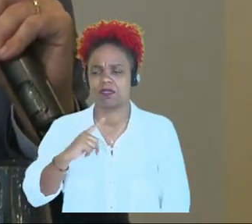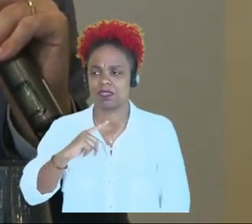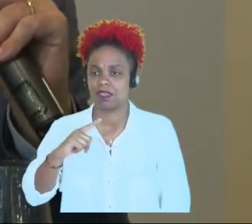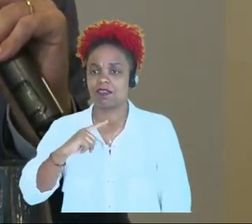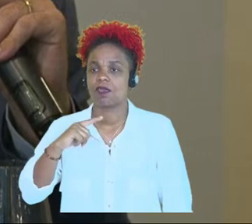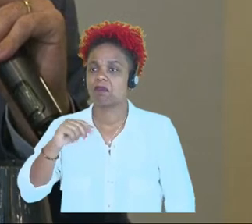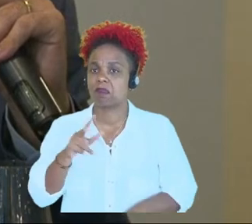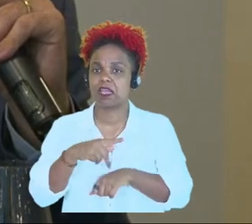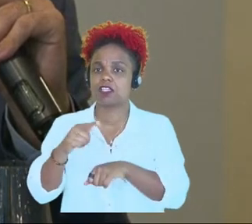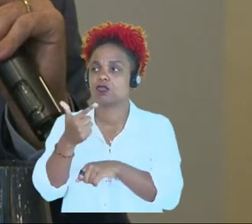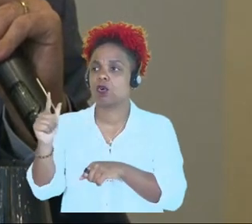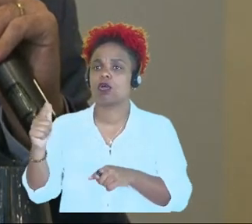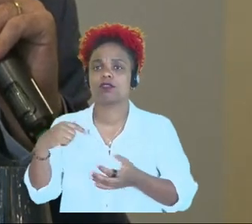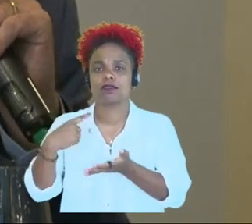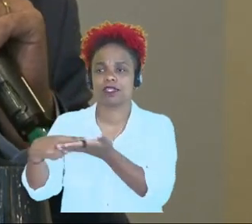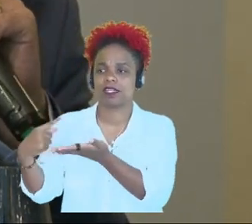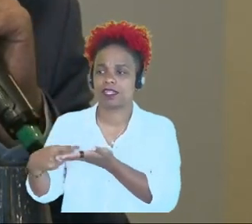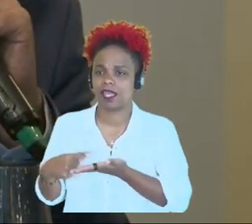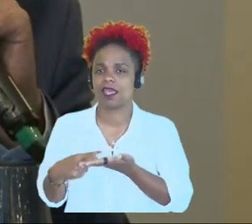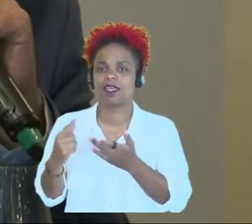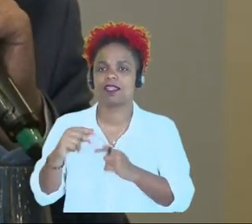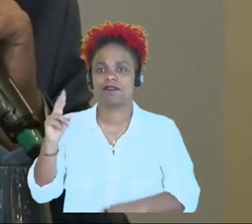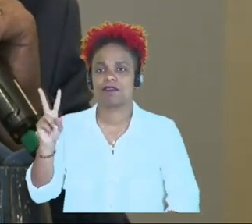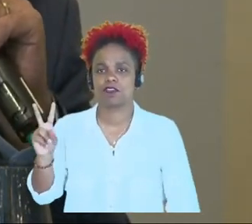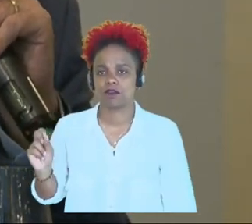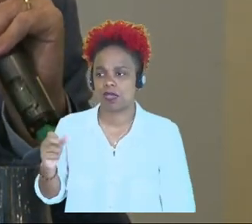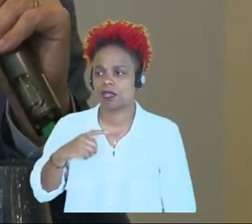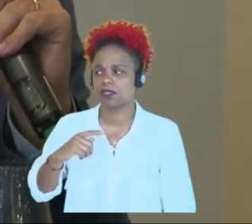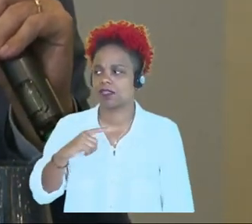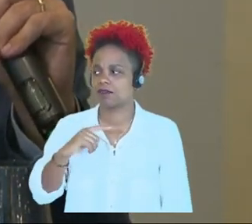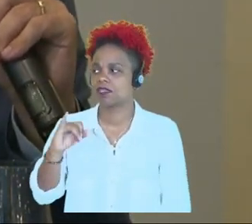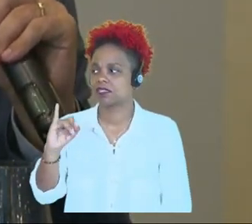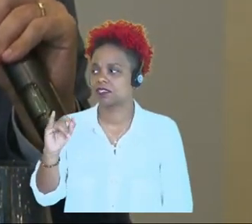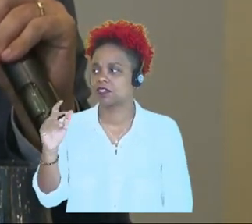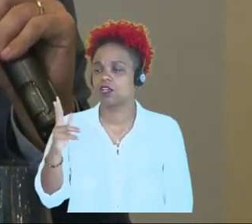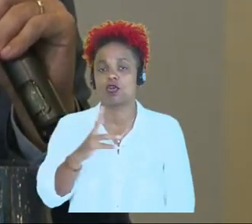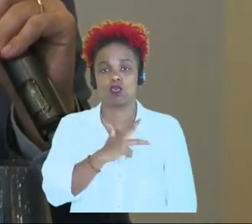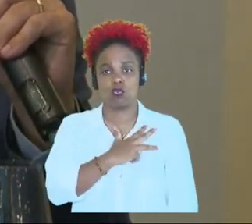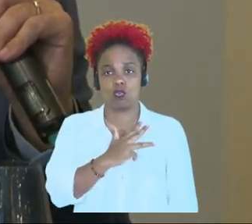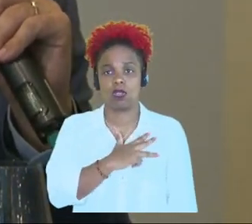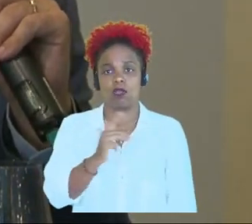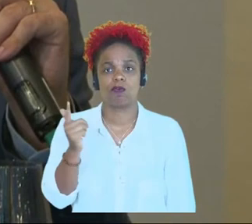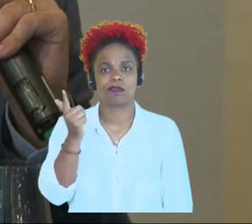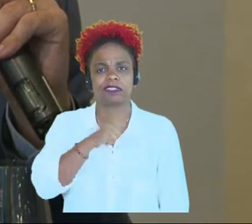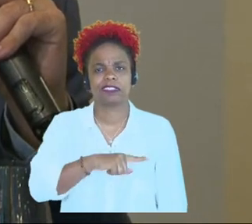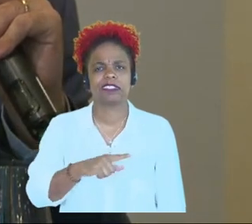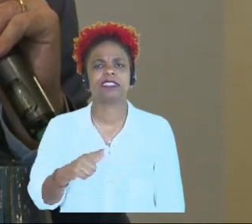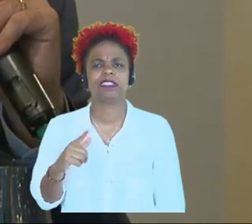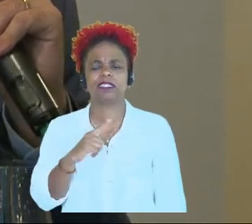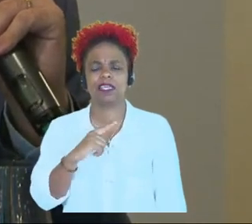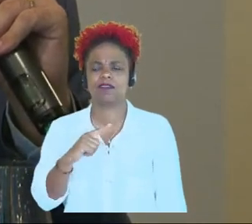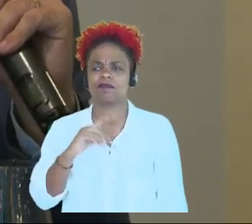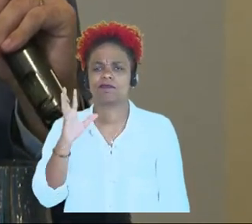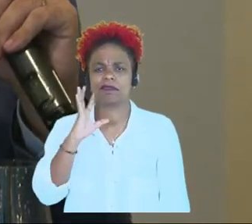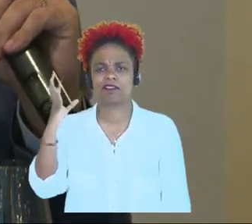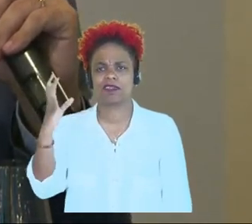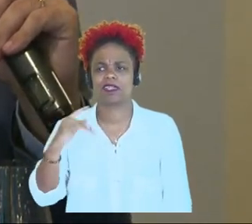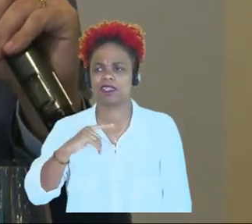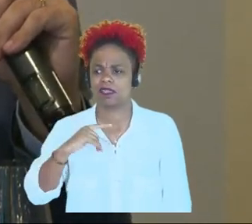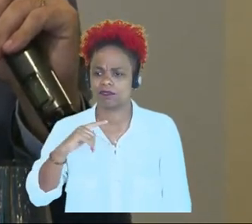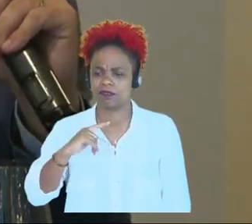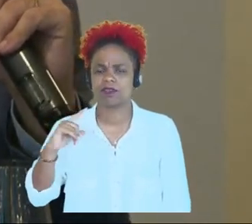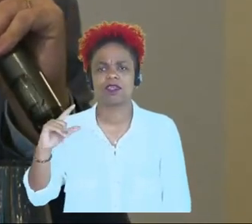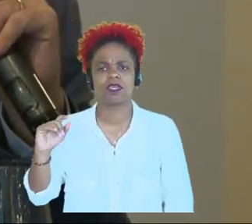solução consertada da Venezuela pós-Maduro. Se o Lula conseguir emplacar uma solução